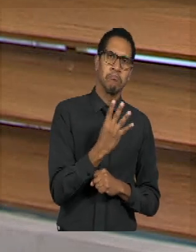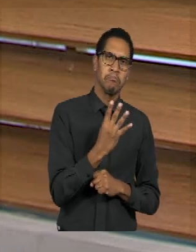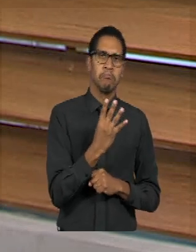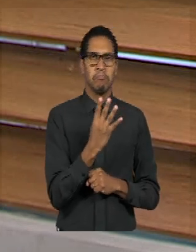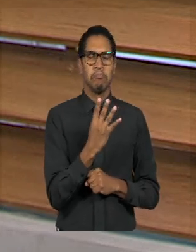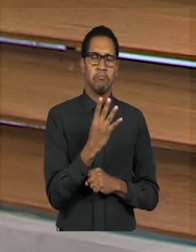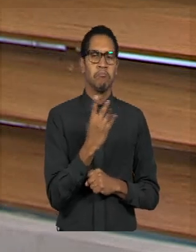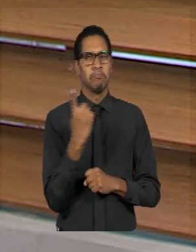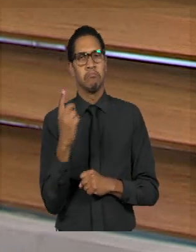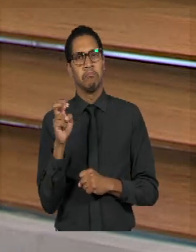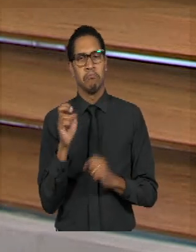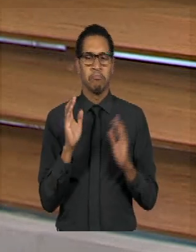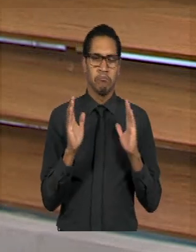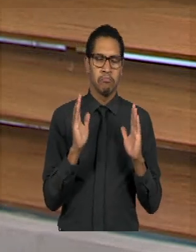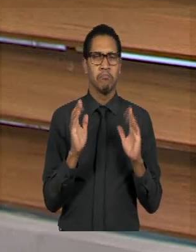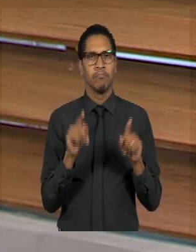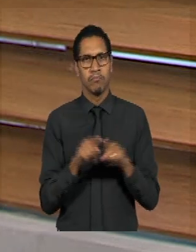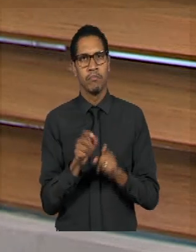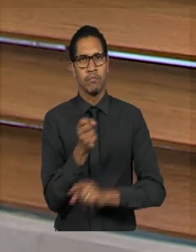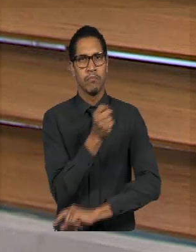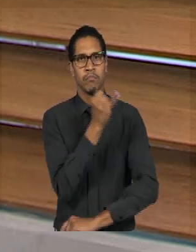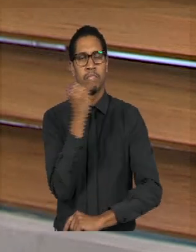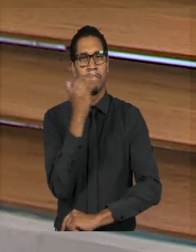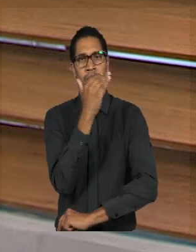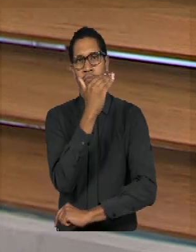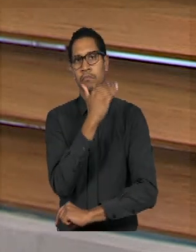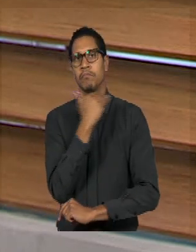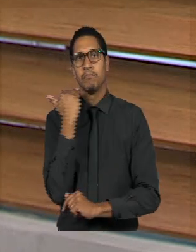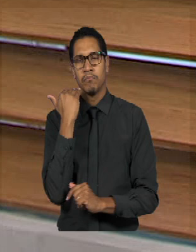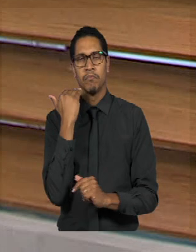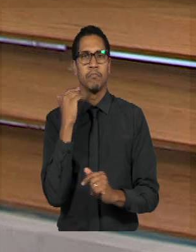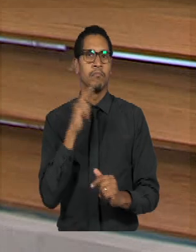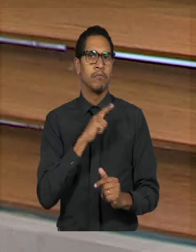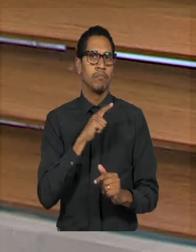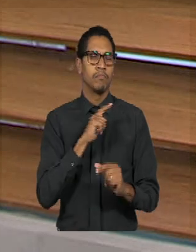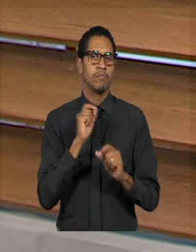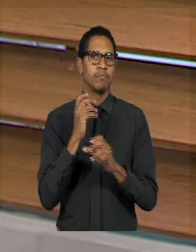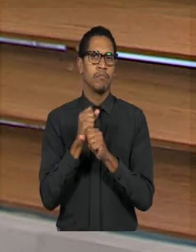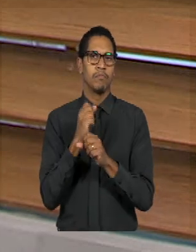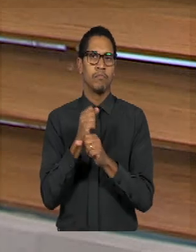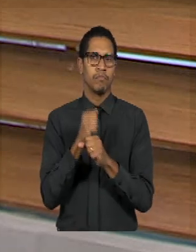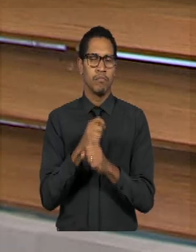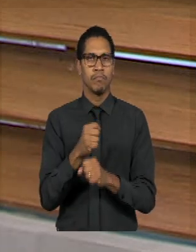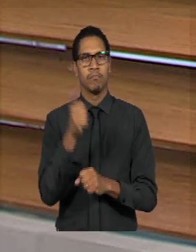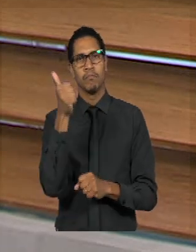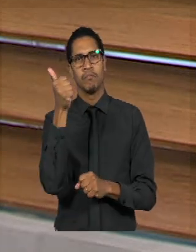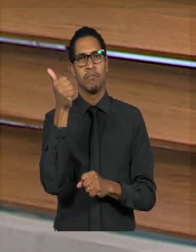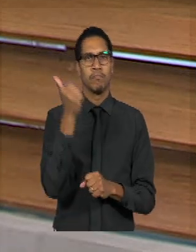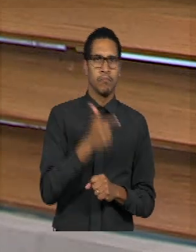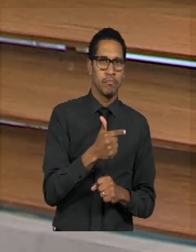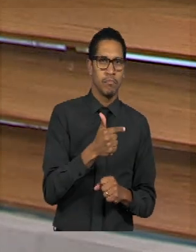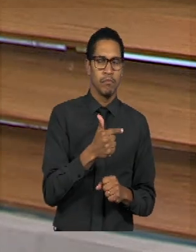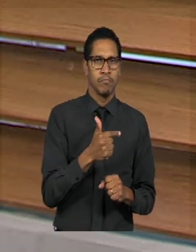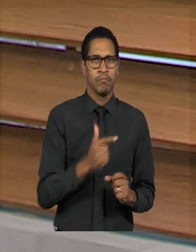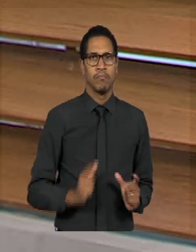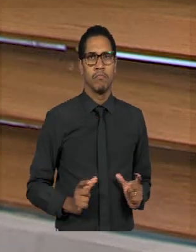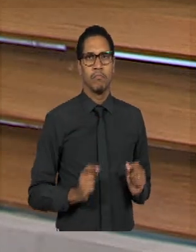2014, 15, o número de mortes, ele chegou a ser maior do que o número de